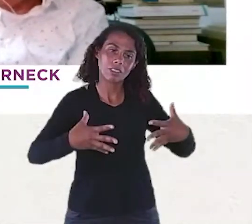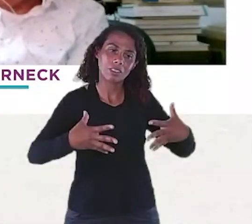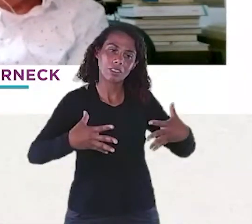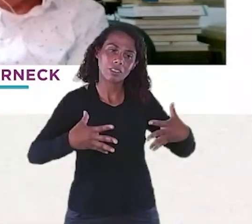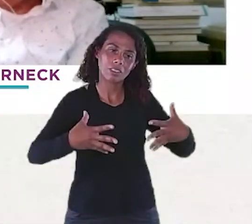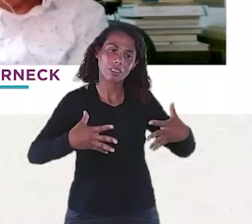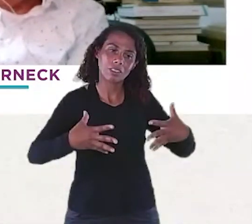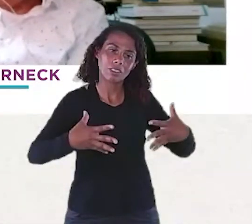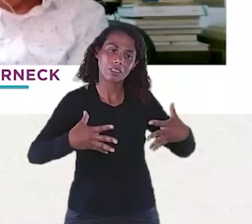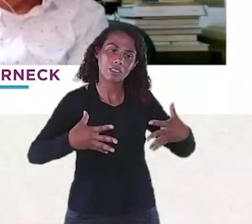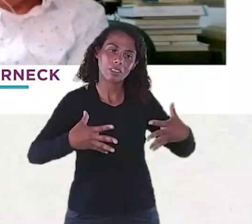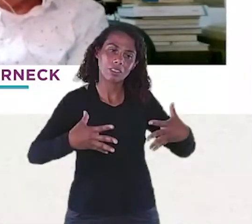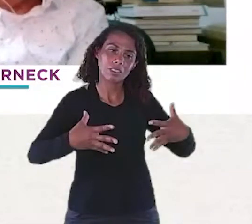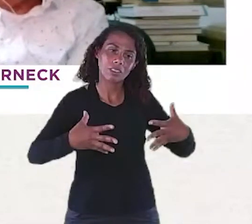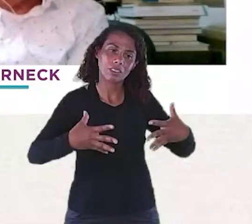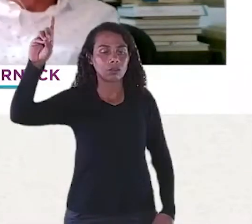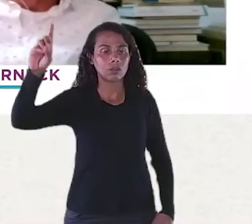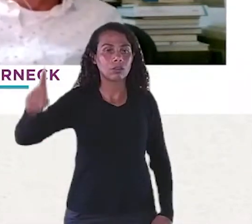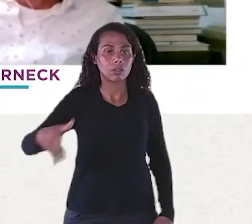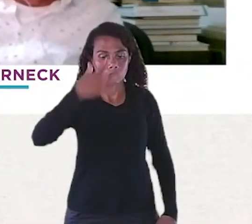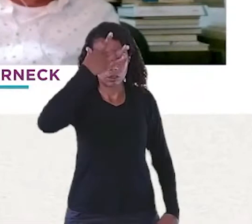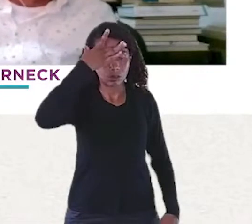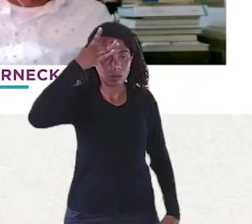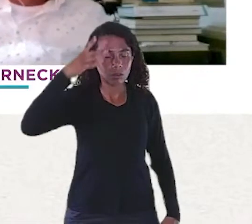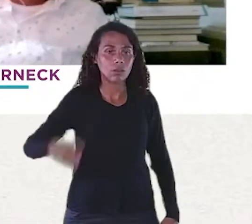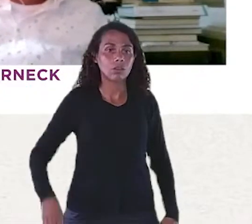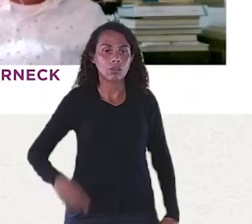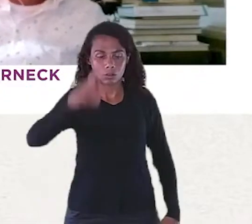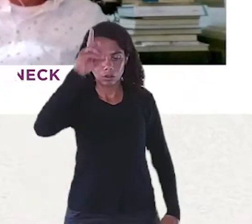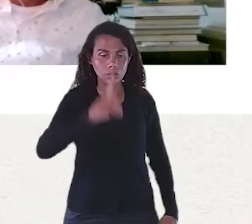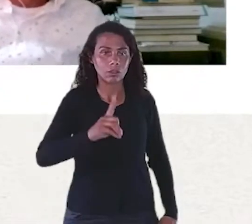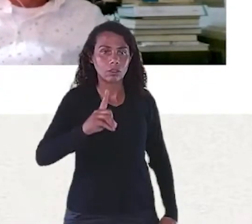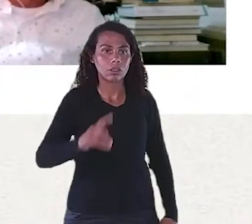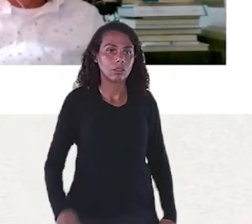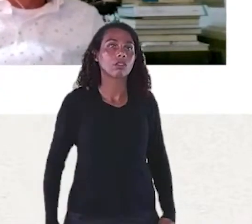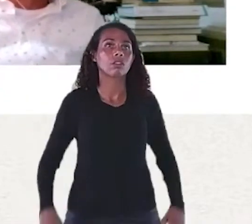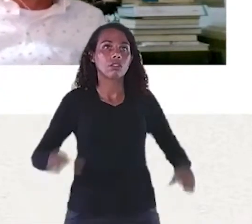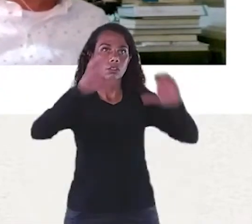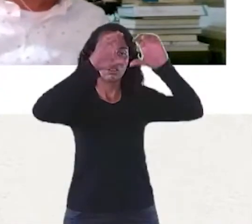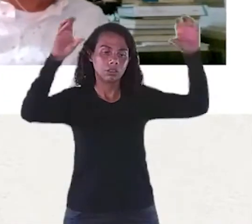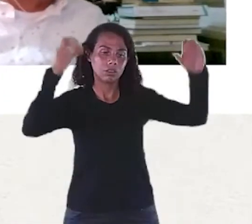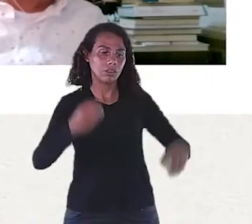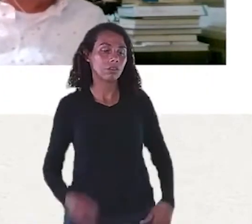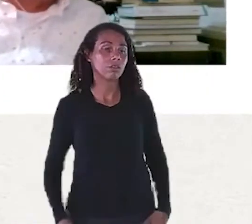tudo errado e tal. Eu acho que eu não estava errado, não. Está muito Mas, atual. enfim.